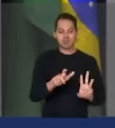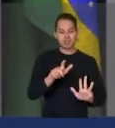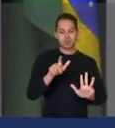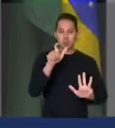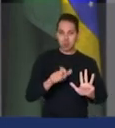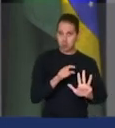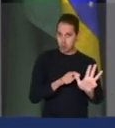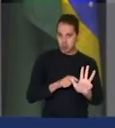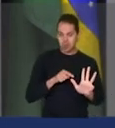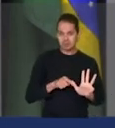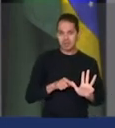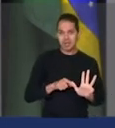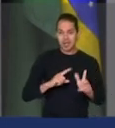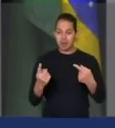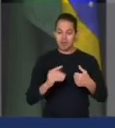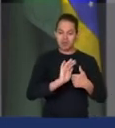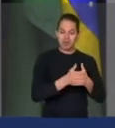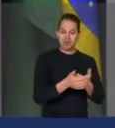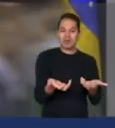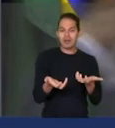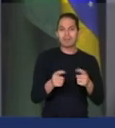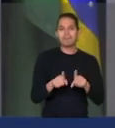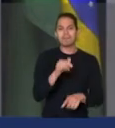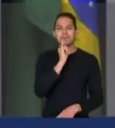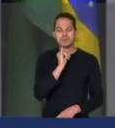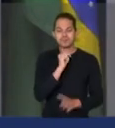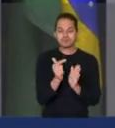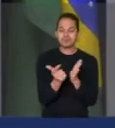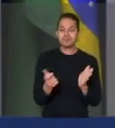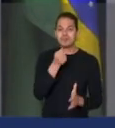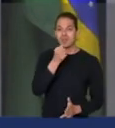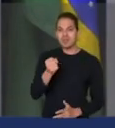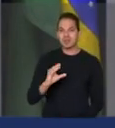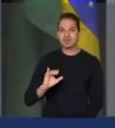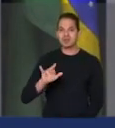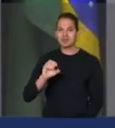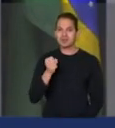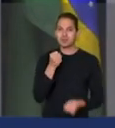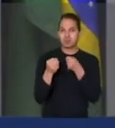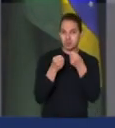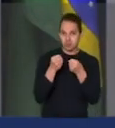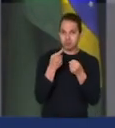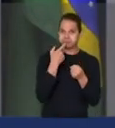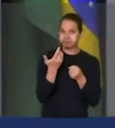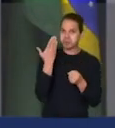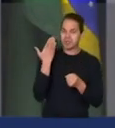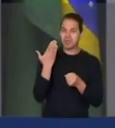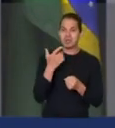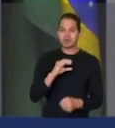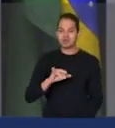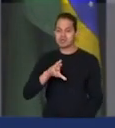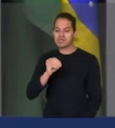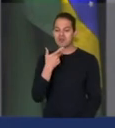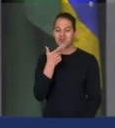esconder. Por exemplo, eu vi uma reportagem, uma entrevista que o Ciro deu recentemente, em que ele falou: eu fui ministro com